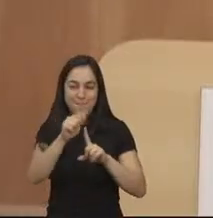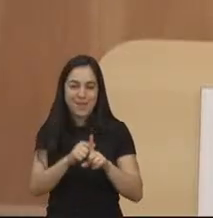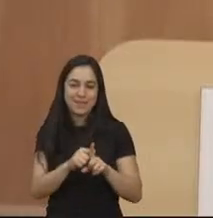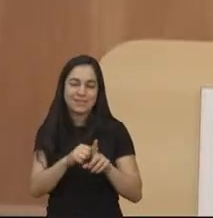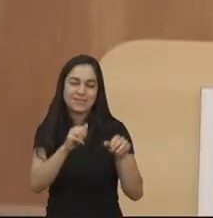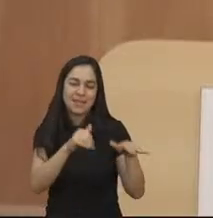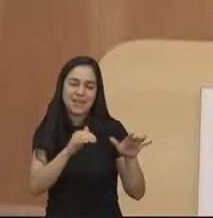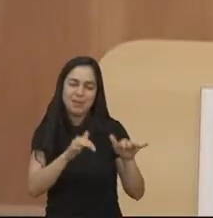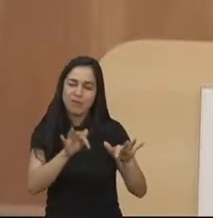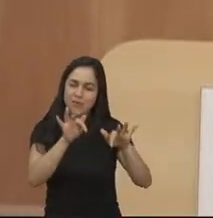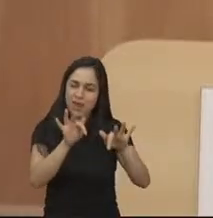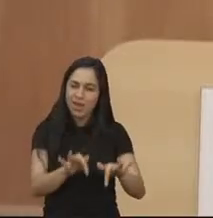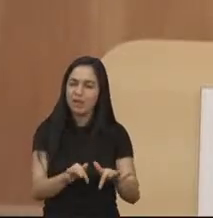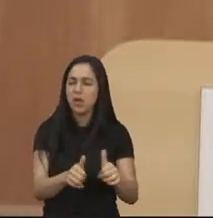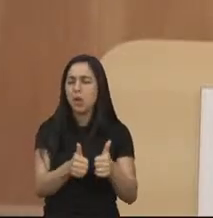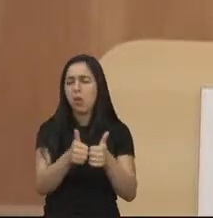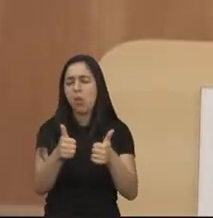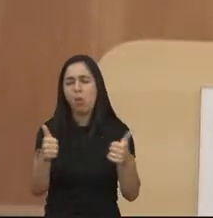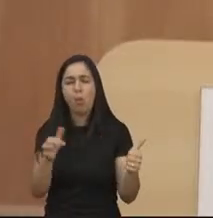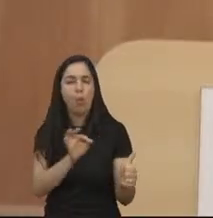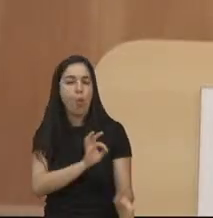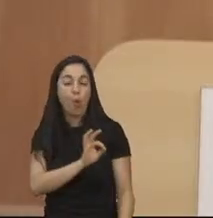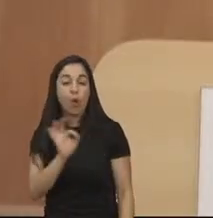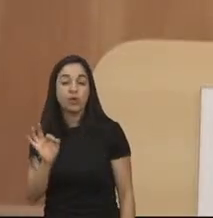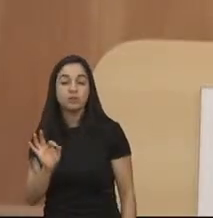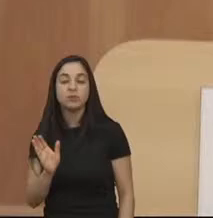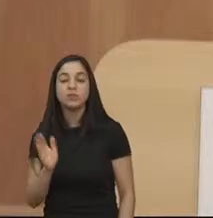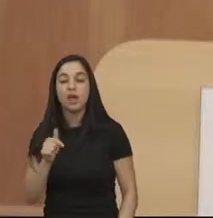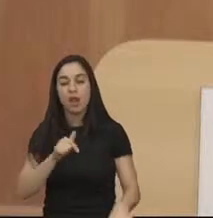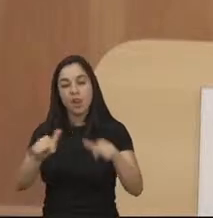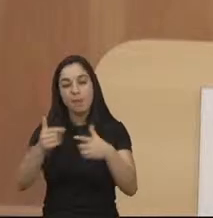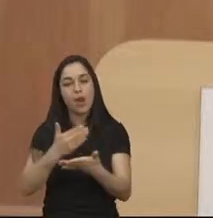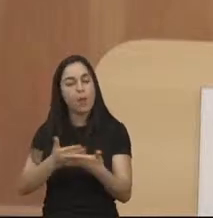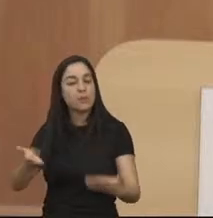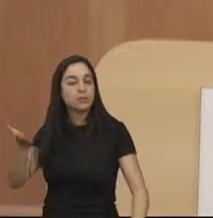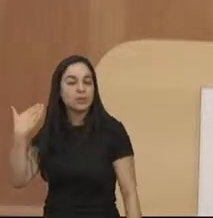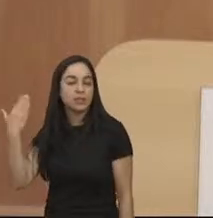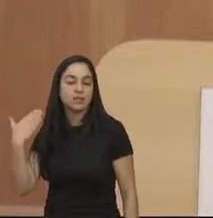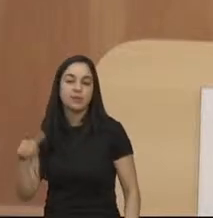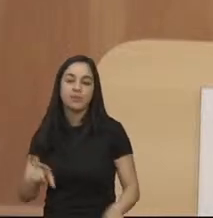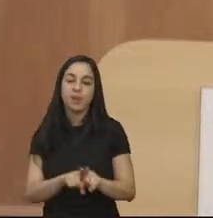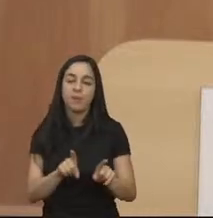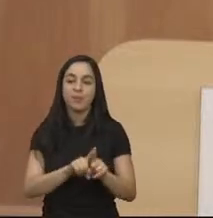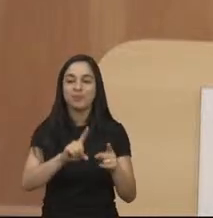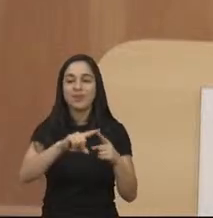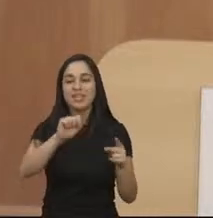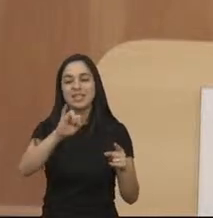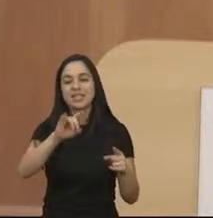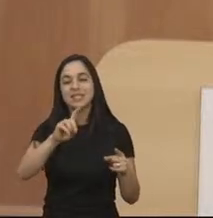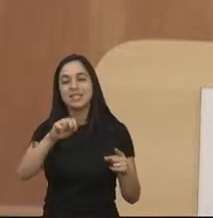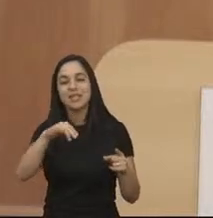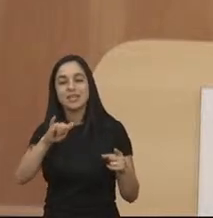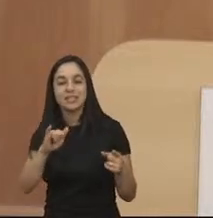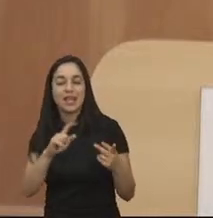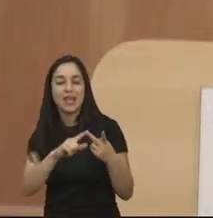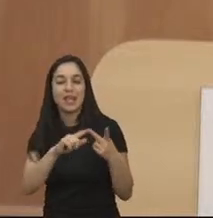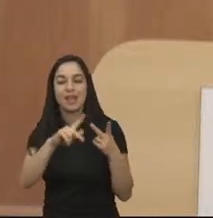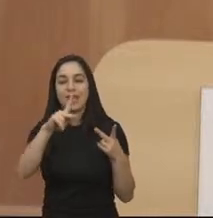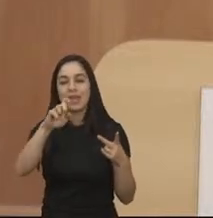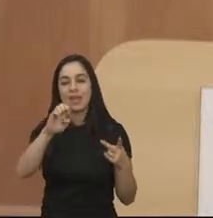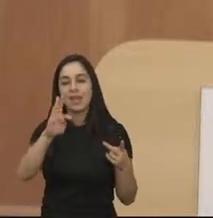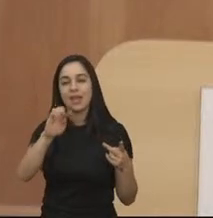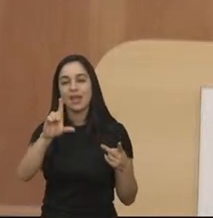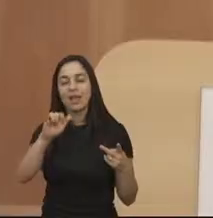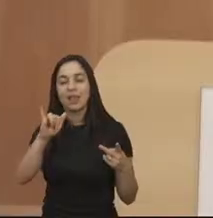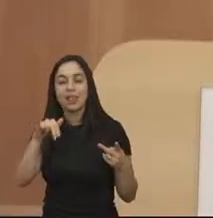iniciou há um tempo no nosso município. E quero aqui, na presença do Sidney e da Kathleen, que aqui estão, que são também